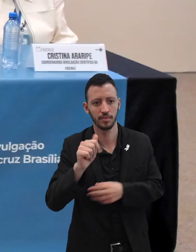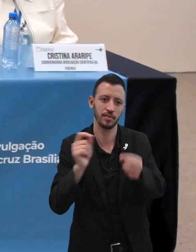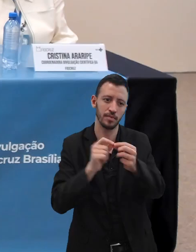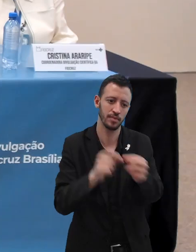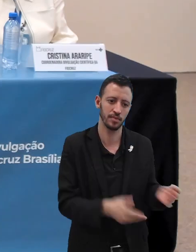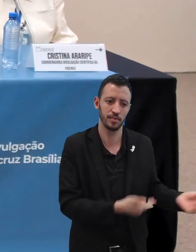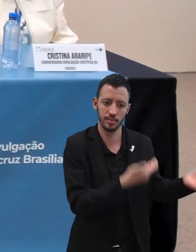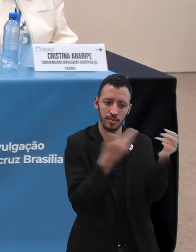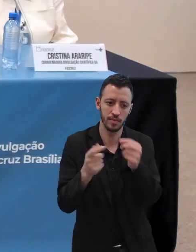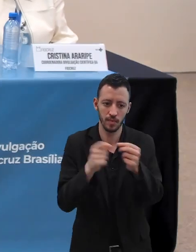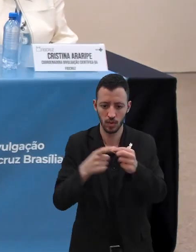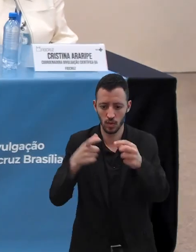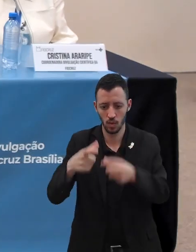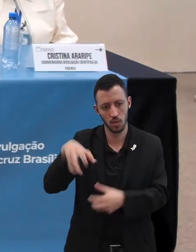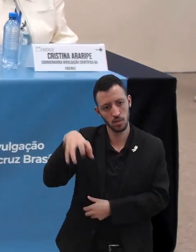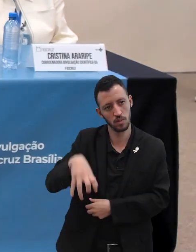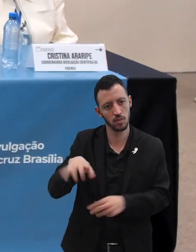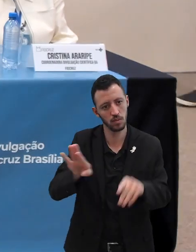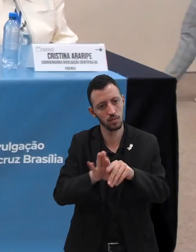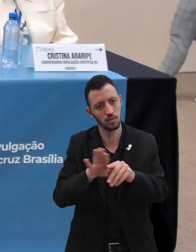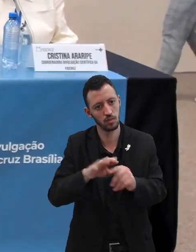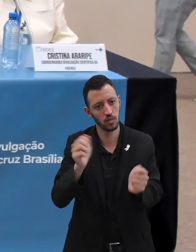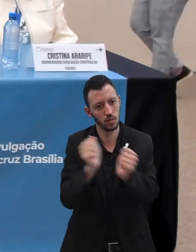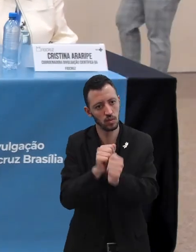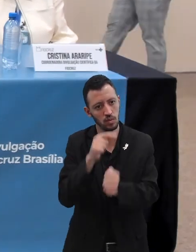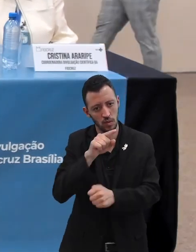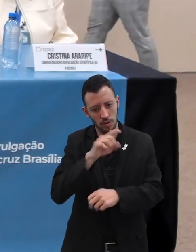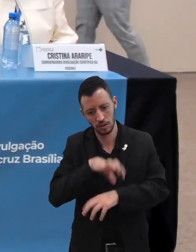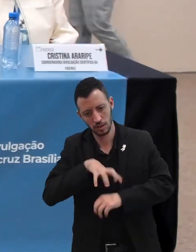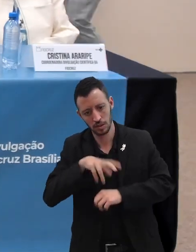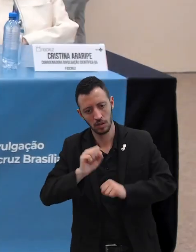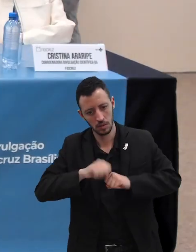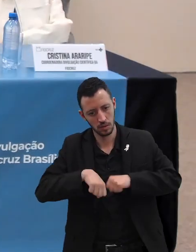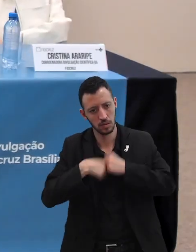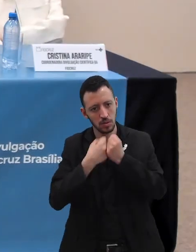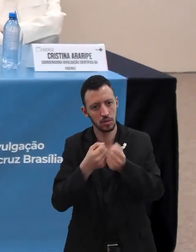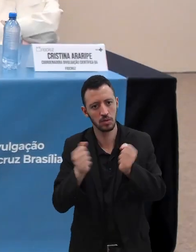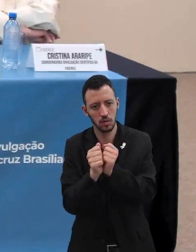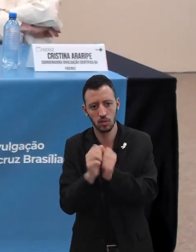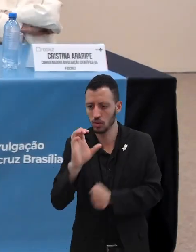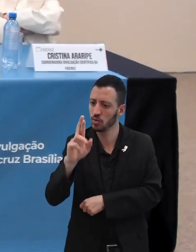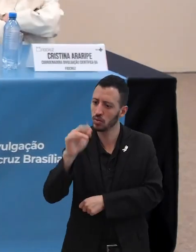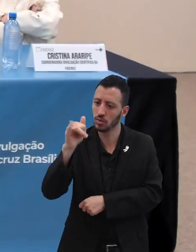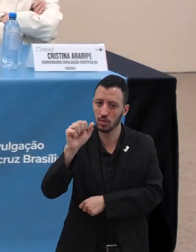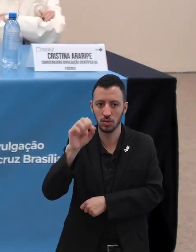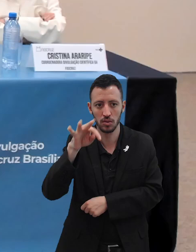vem aqui também na nossa unidade com esse mesmo espírito aqui de Cristina, né?